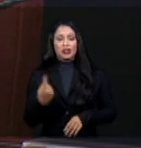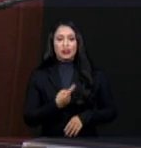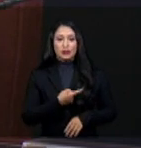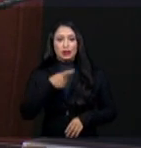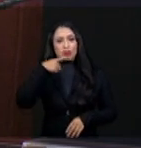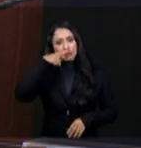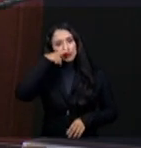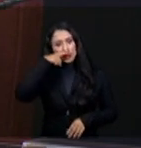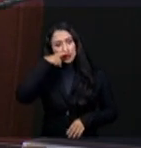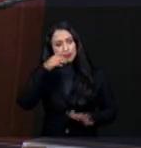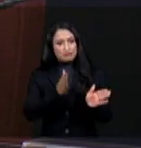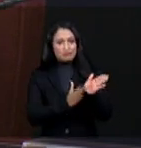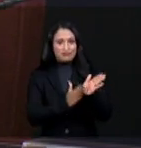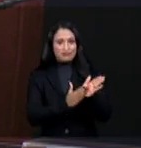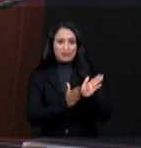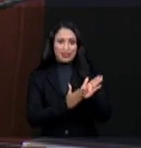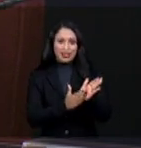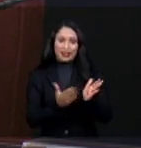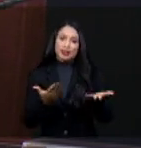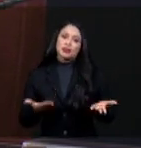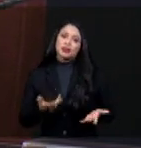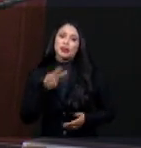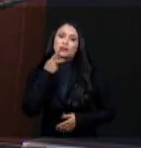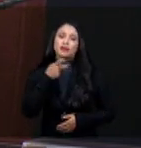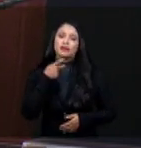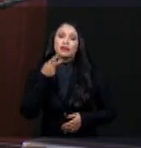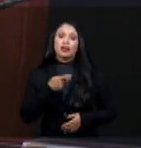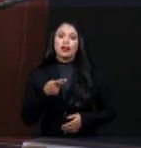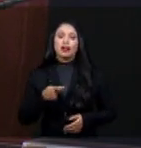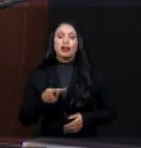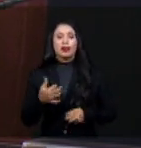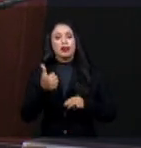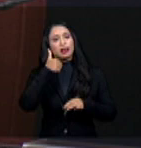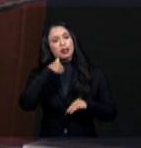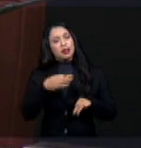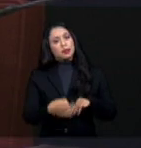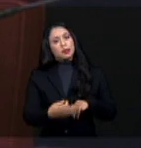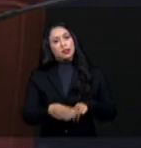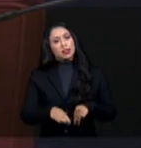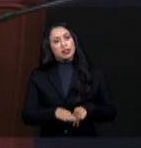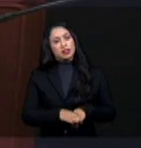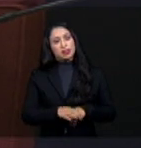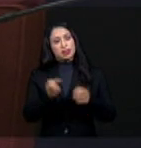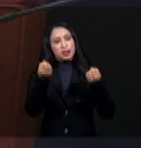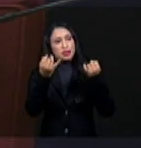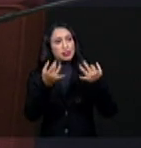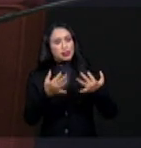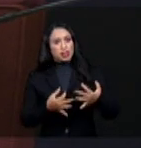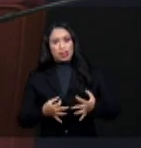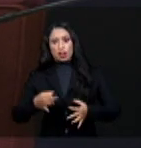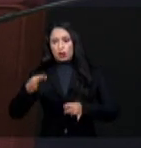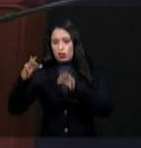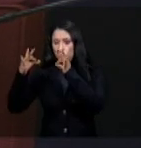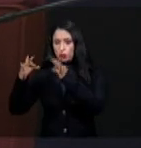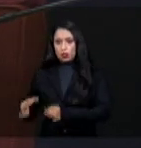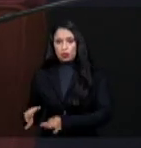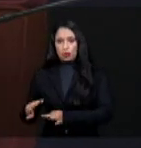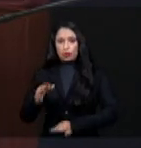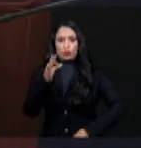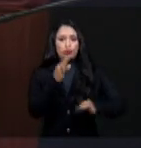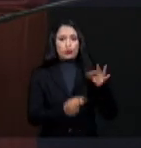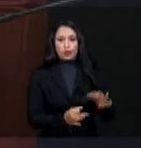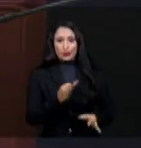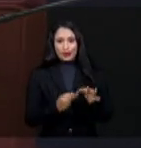Parabéns pela sua fala ministra brilhantemente falou sobre Justin jurídico minhas queridas amigas Flávia